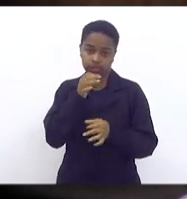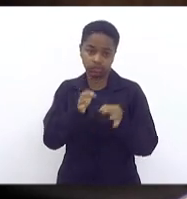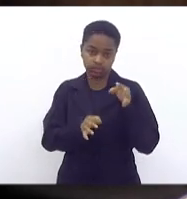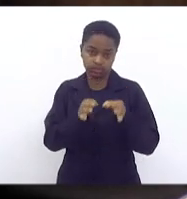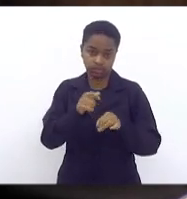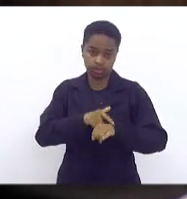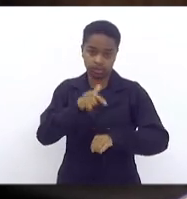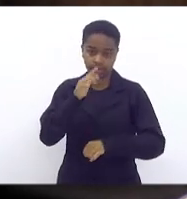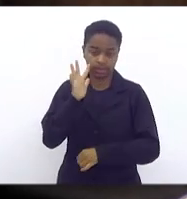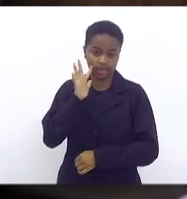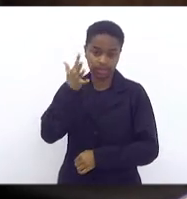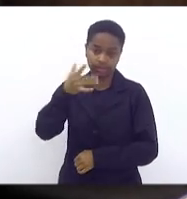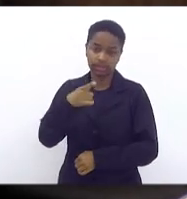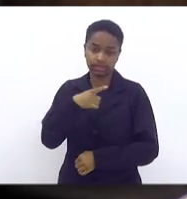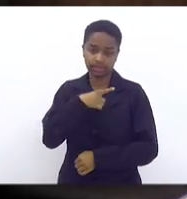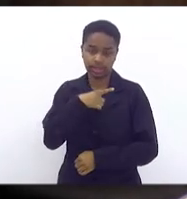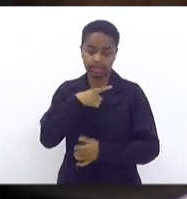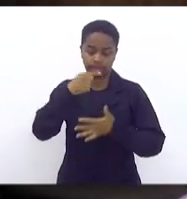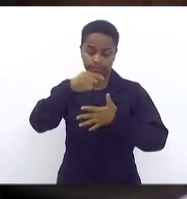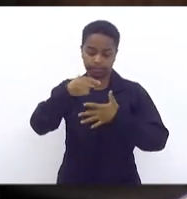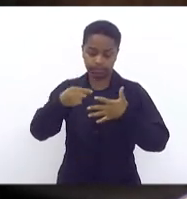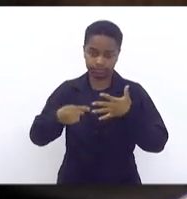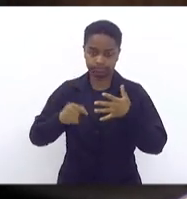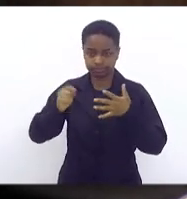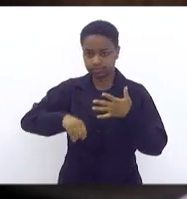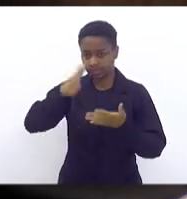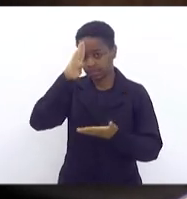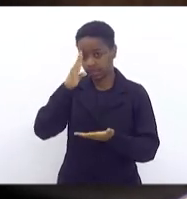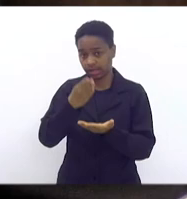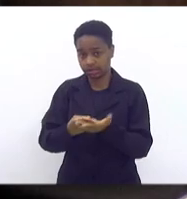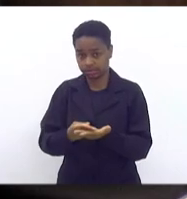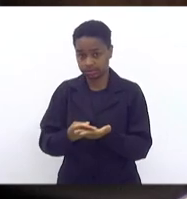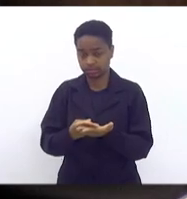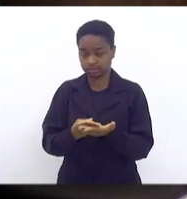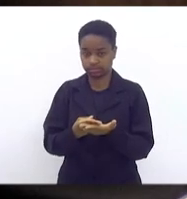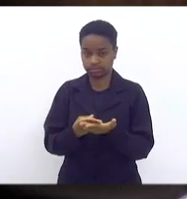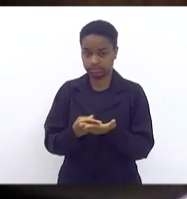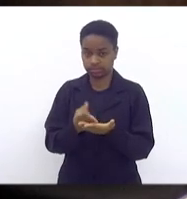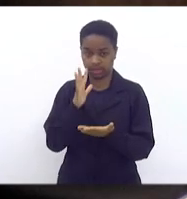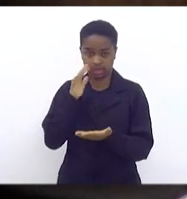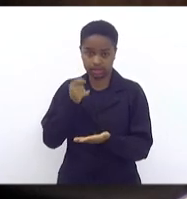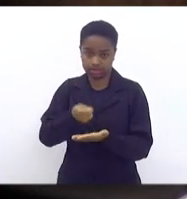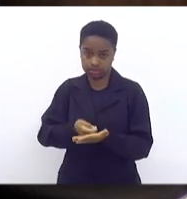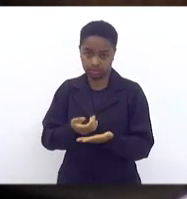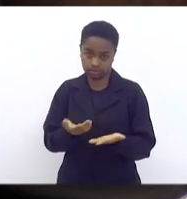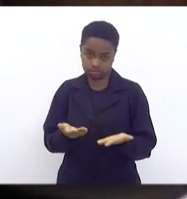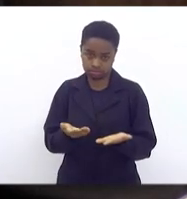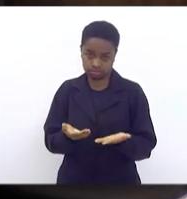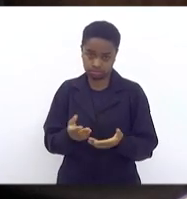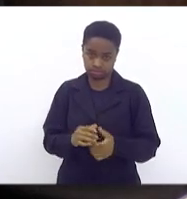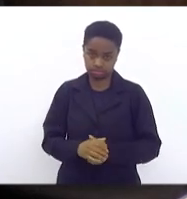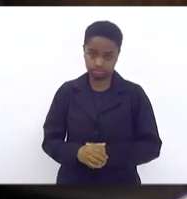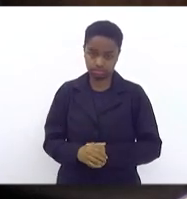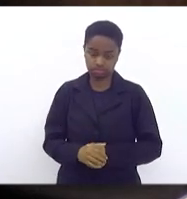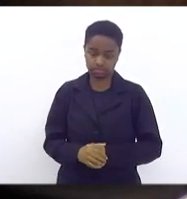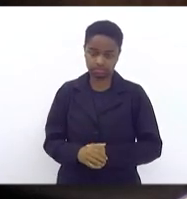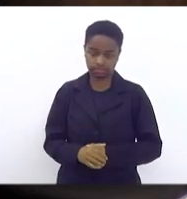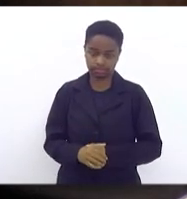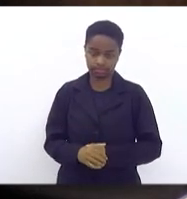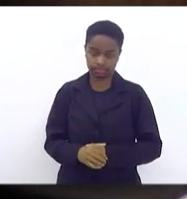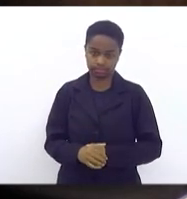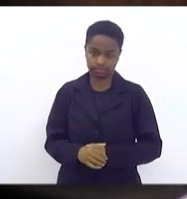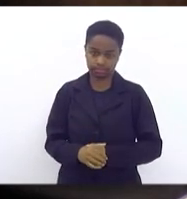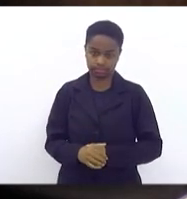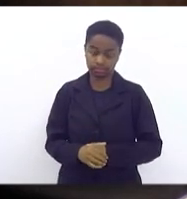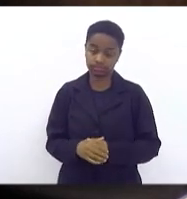decidiu ele tinha elementos para acreditar naquilo que a decisão dele diz ah e